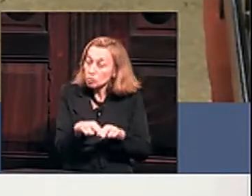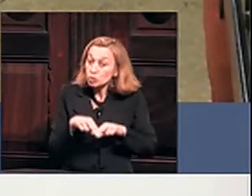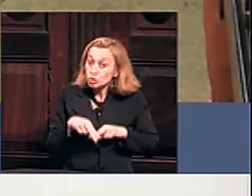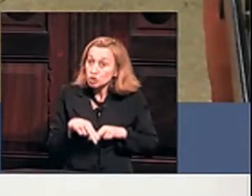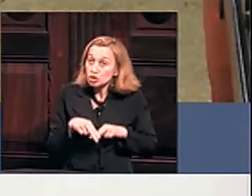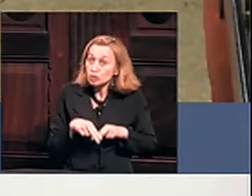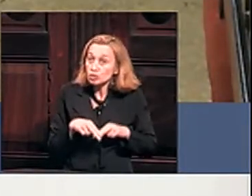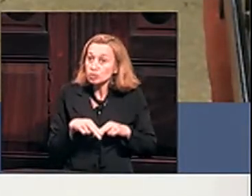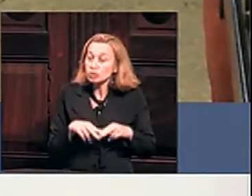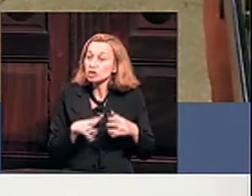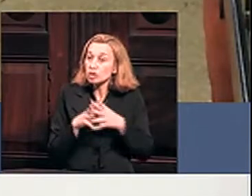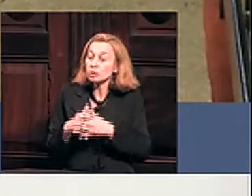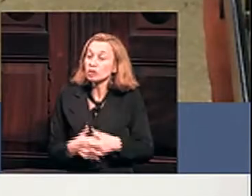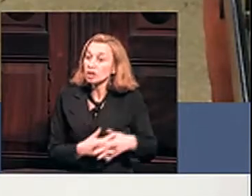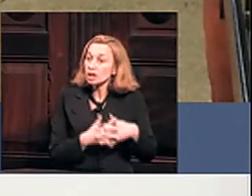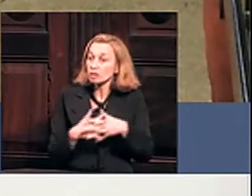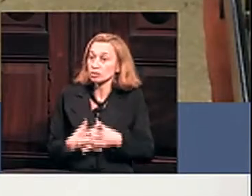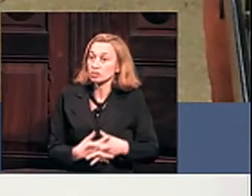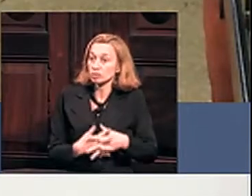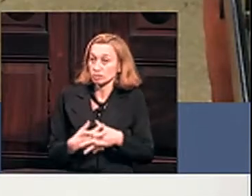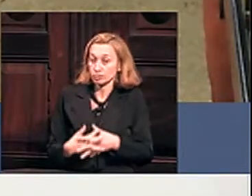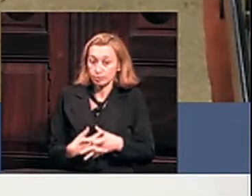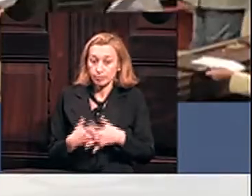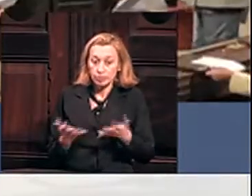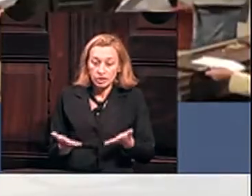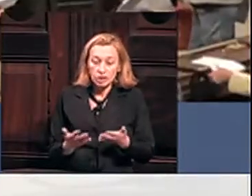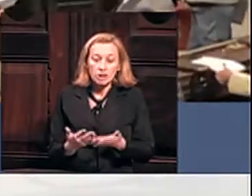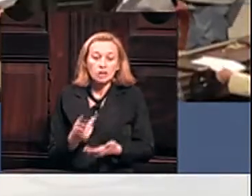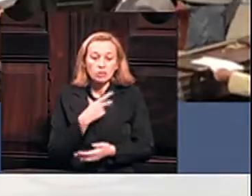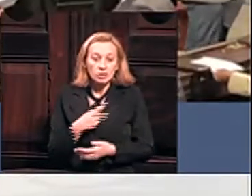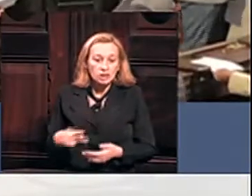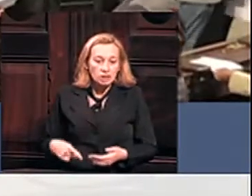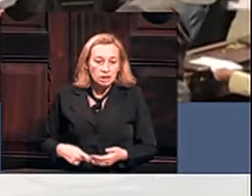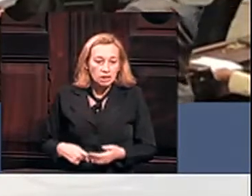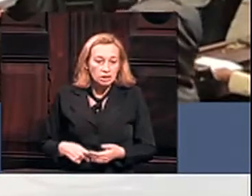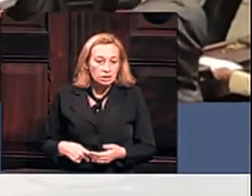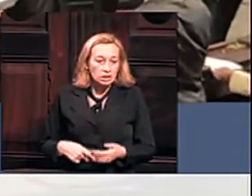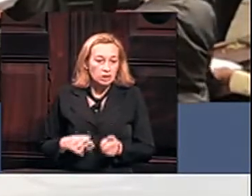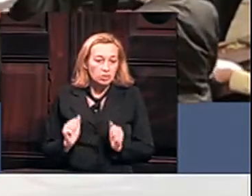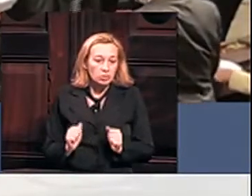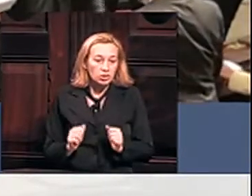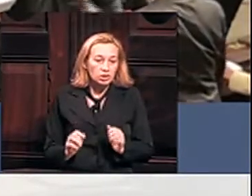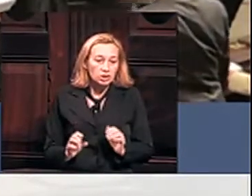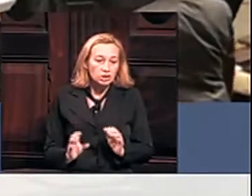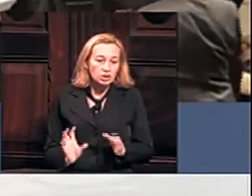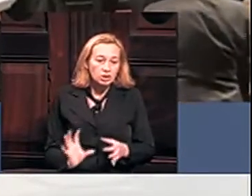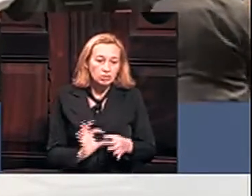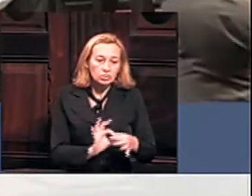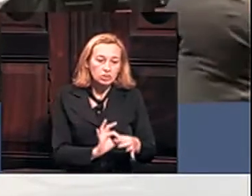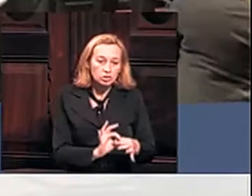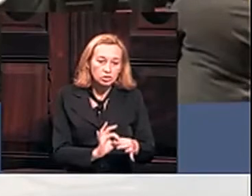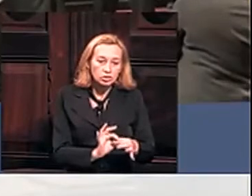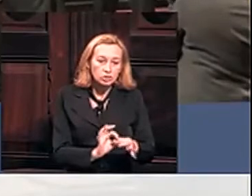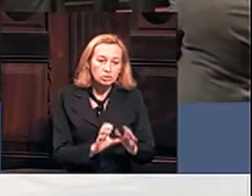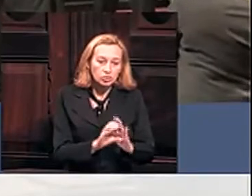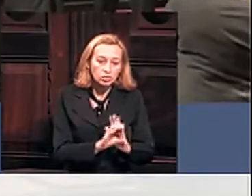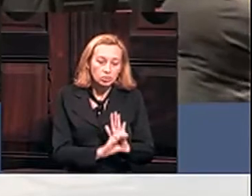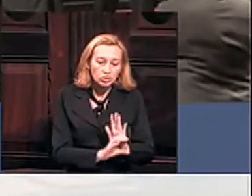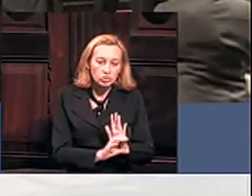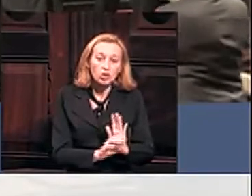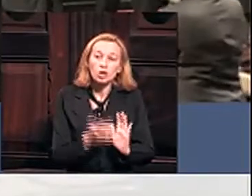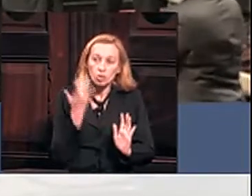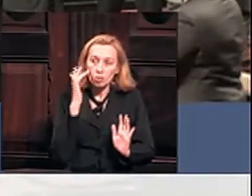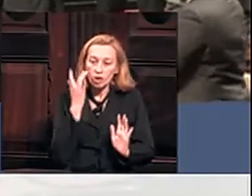justa dos caminhoneiros. E Vossa Excelência, Luiz Paulo, acho que melhorou a emenda. Eu acho que todo microempresário, empresário,